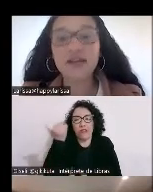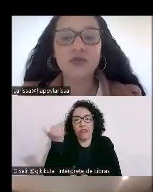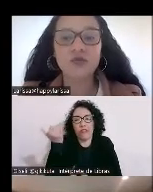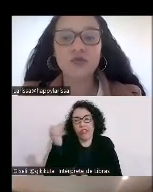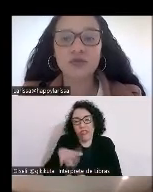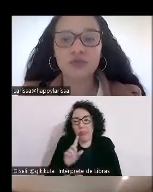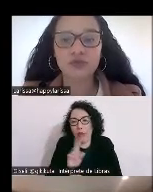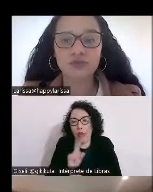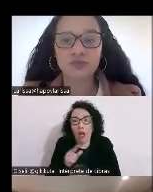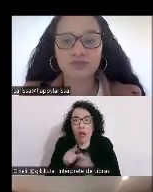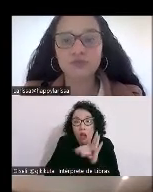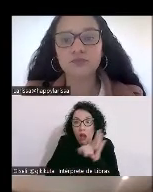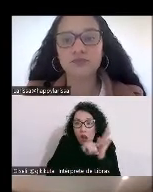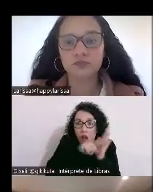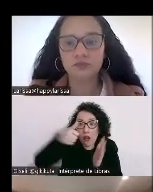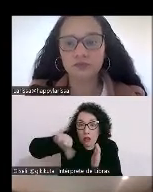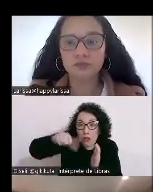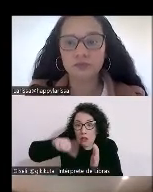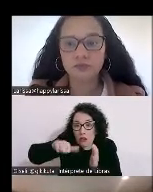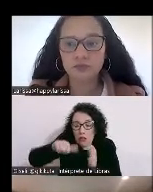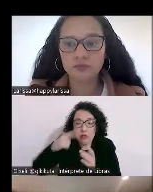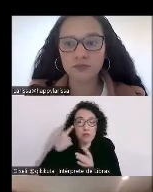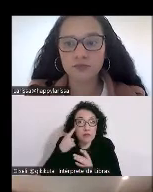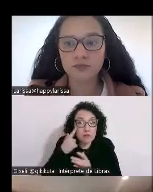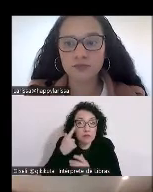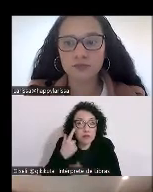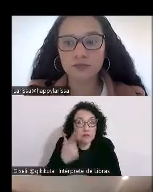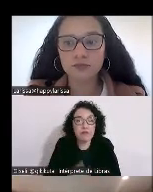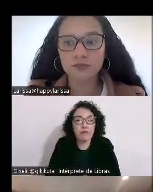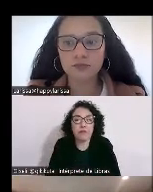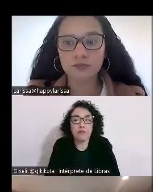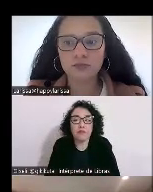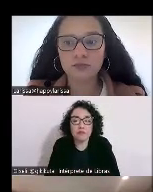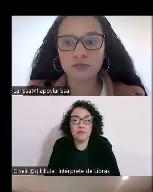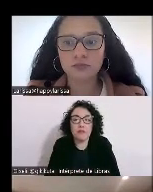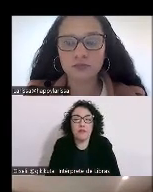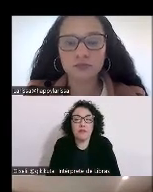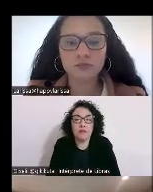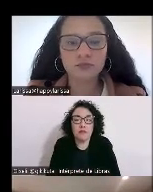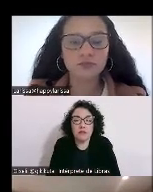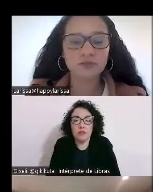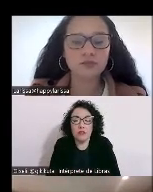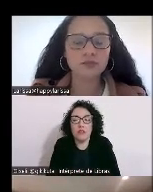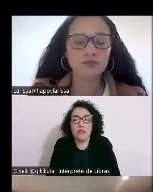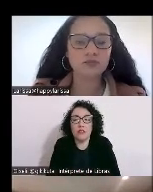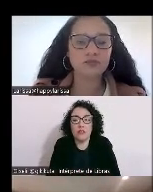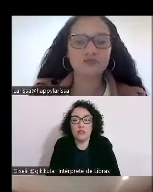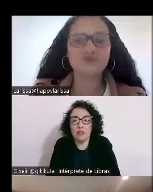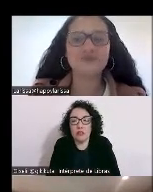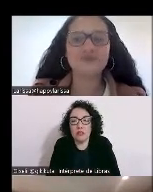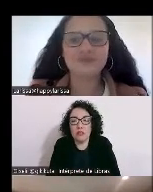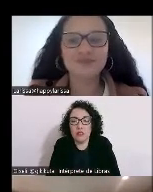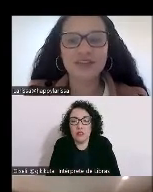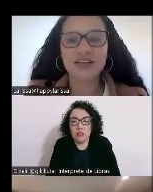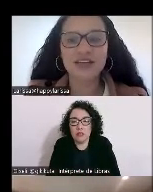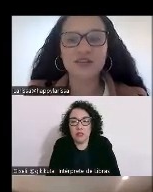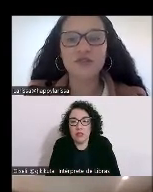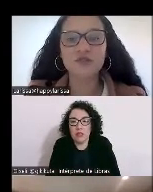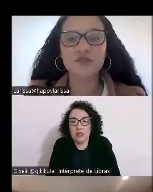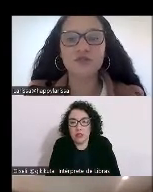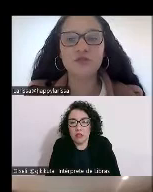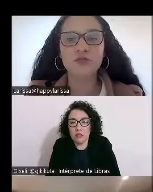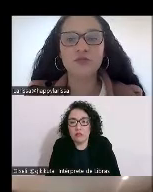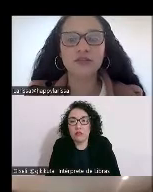e avaliar informações. I'd like to go back one slide for a minute because I forgot to mention something. Ele